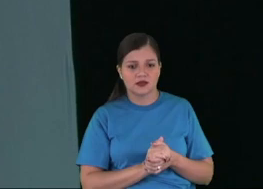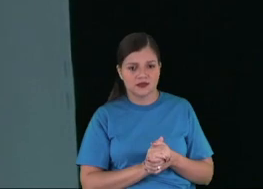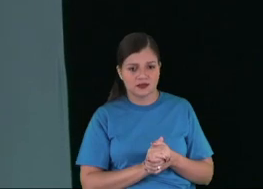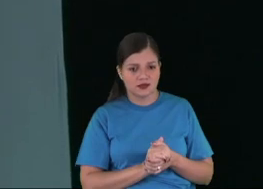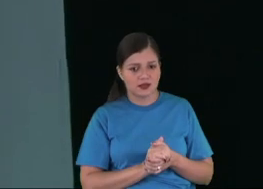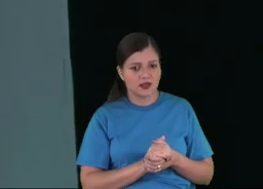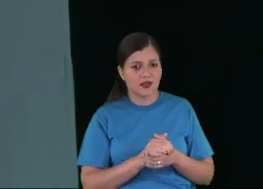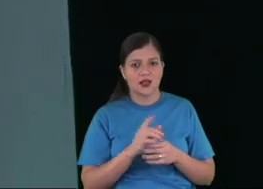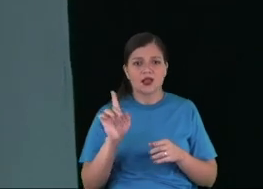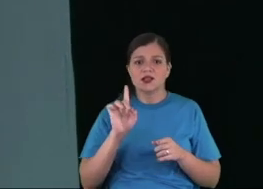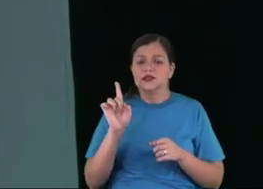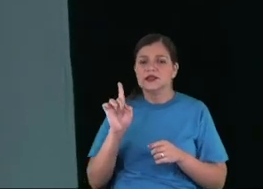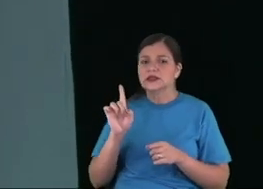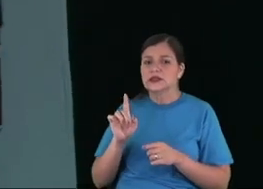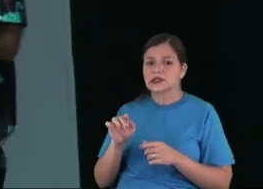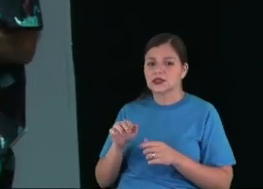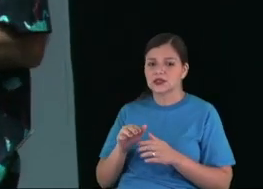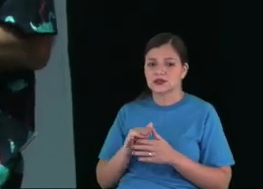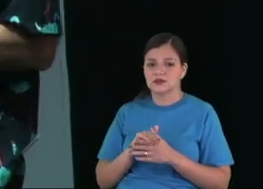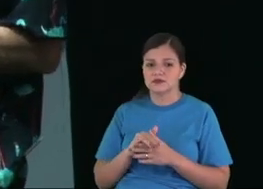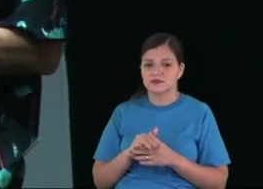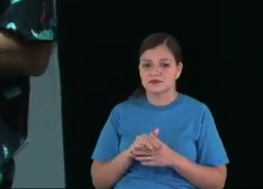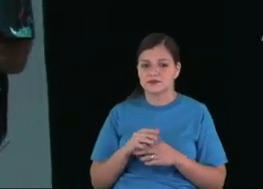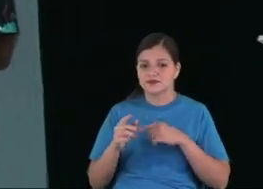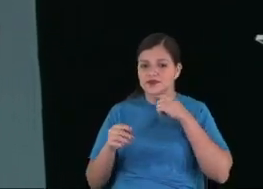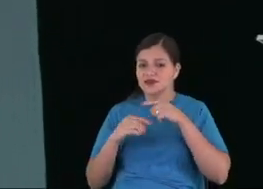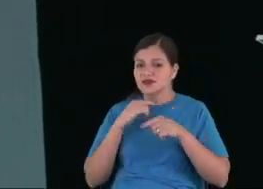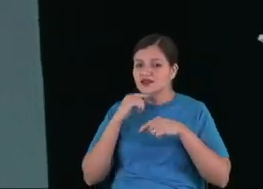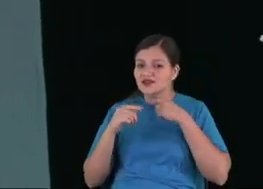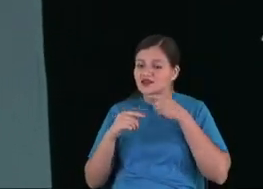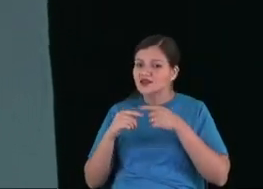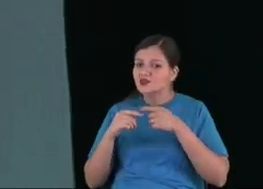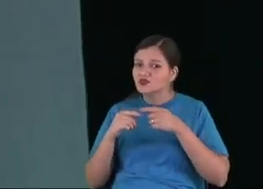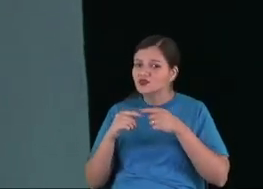Mas como não foram instruídos, eles, né, na dúvida, não fizeram.